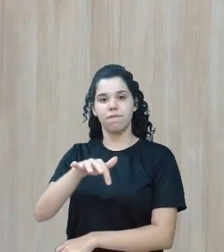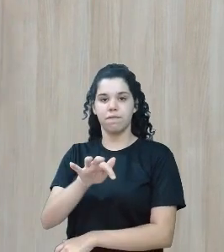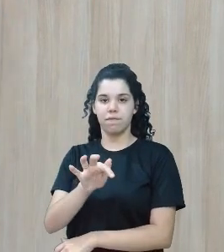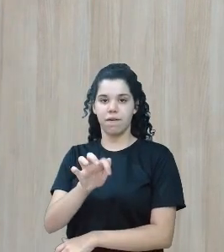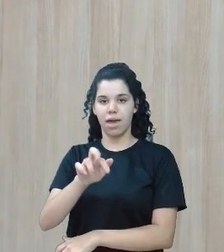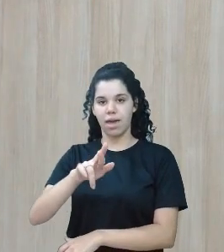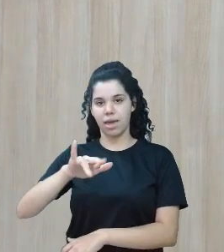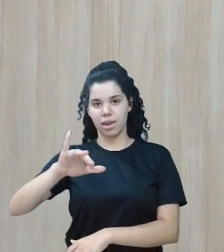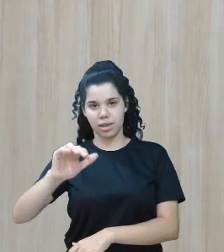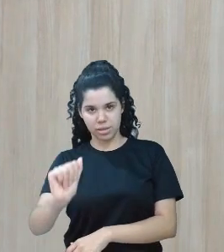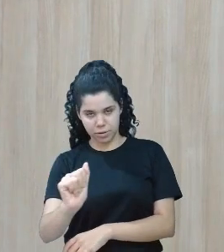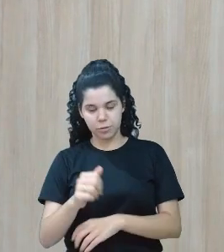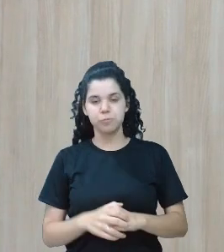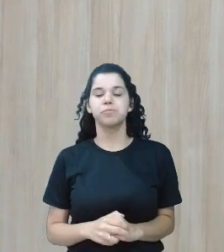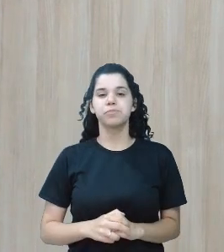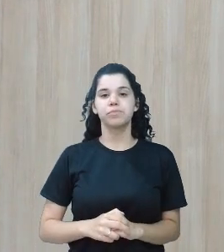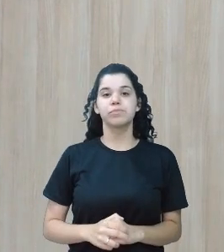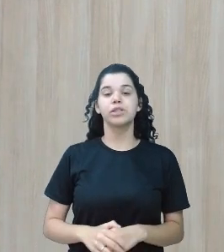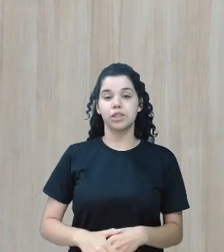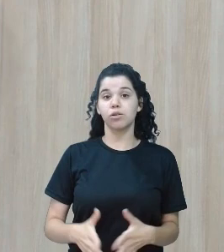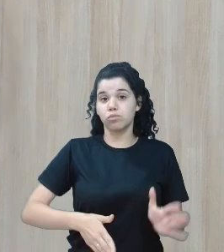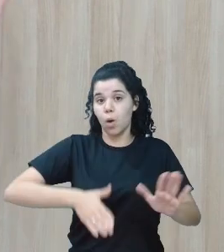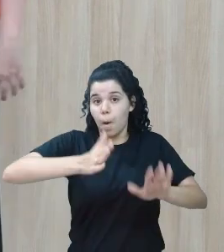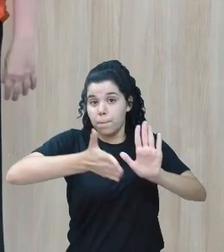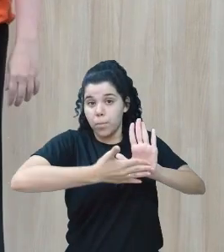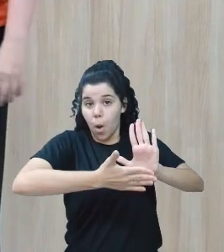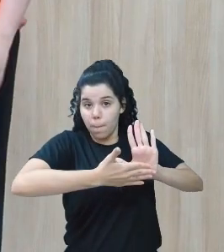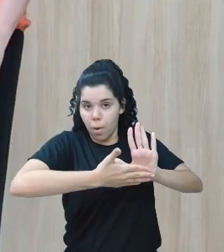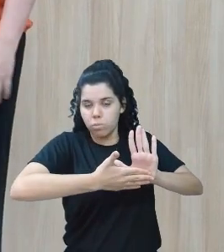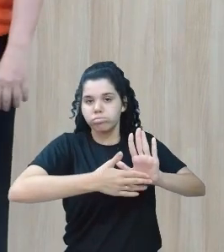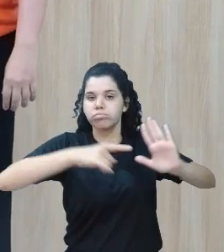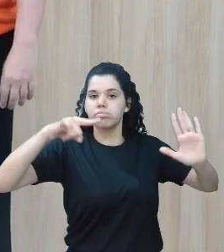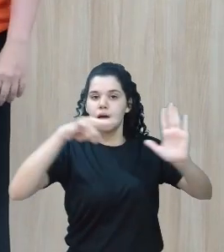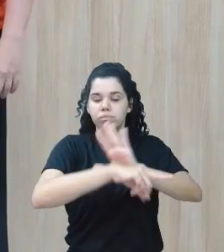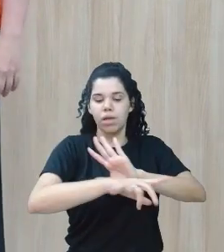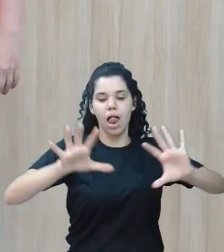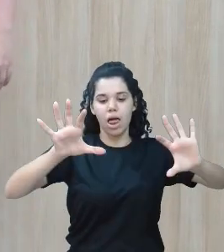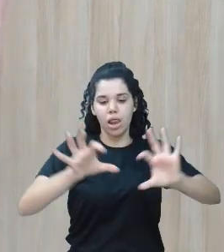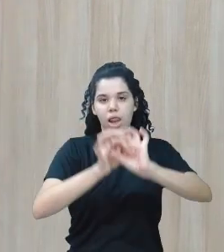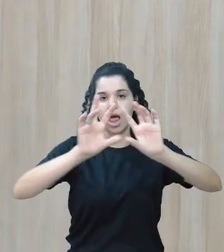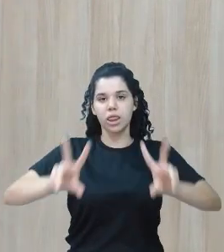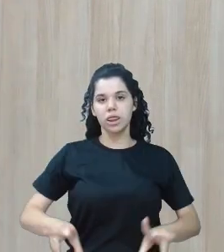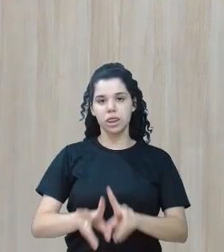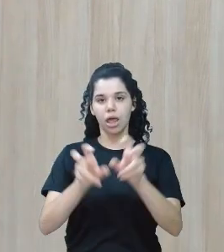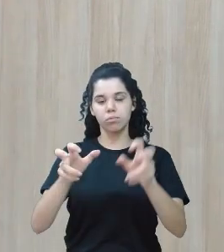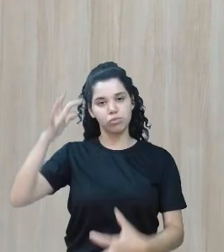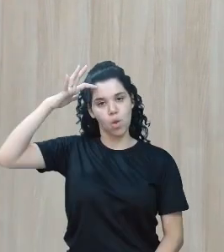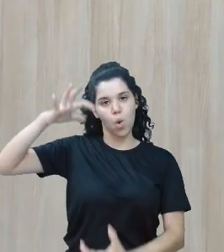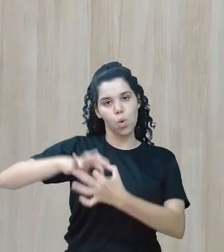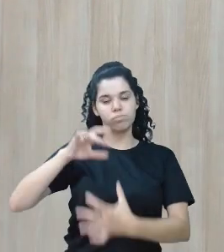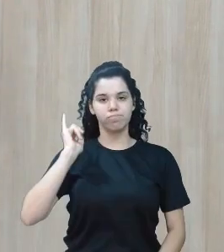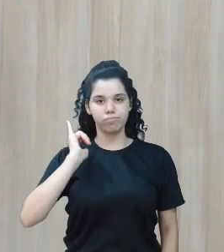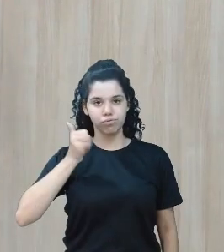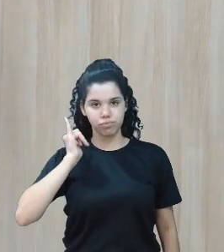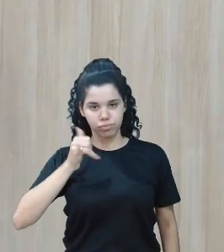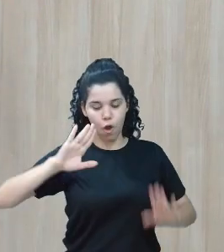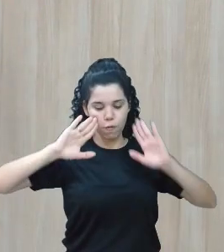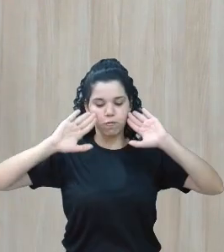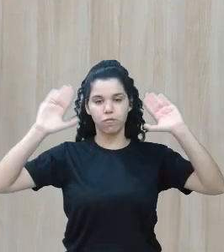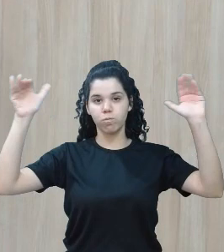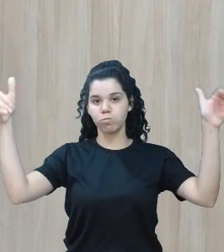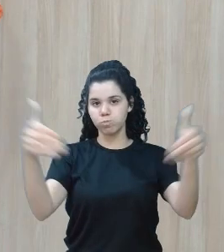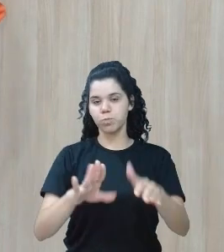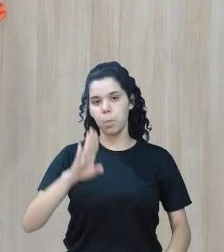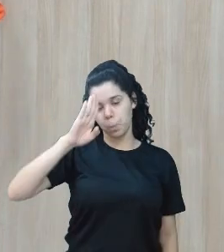a proposta que a questão traz é para o descritor de relações lógico-discursivas. Vai ser o foco,